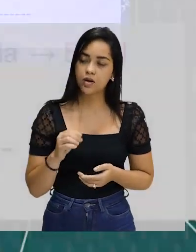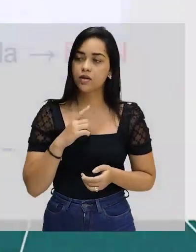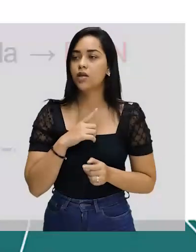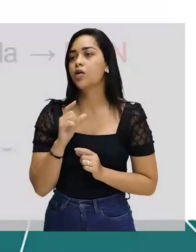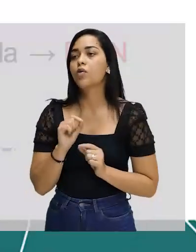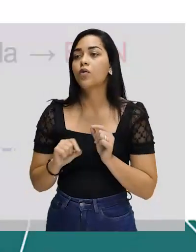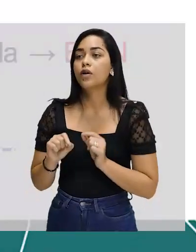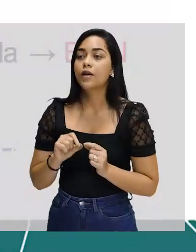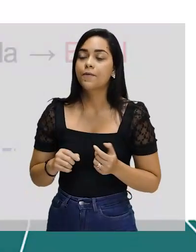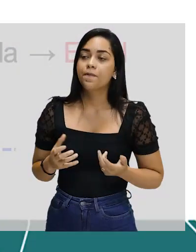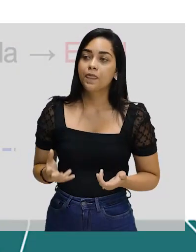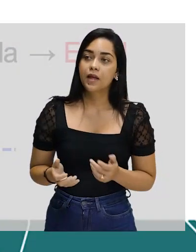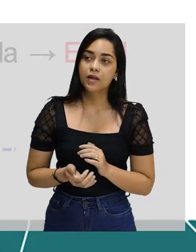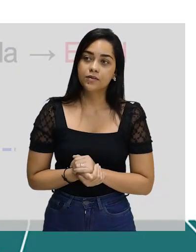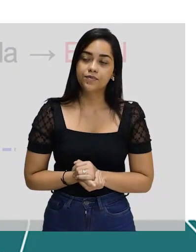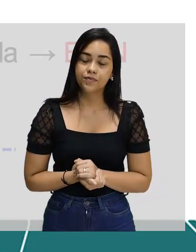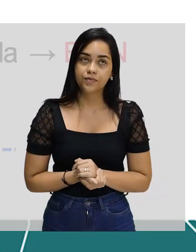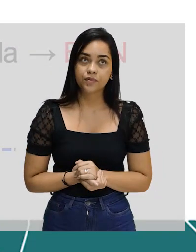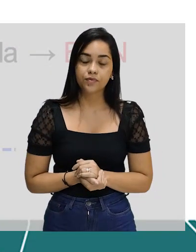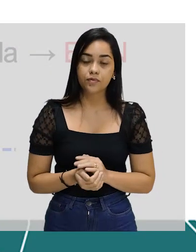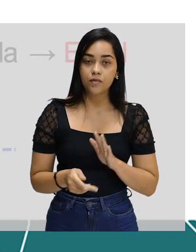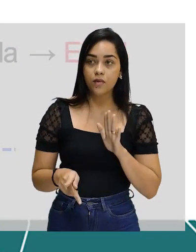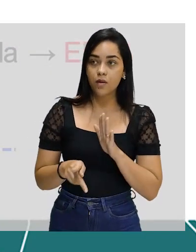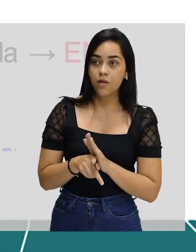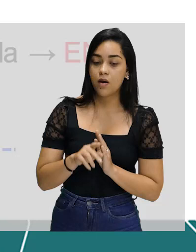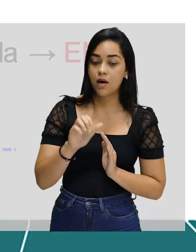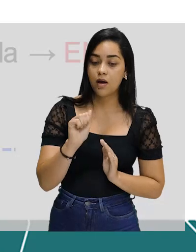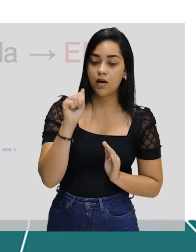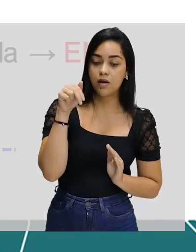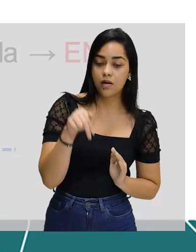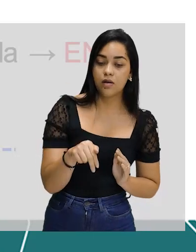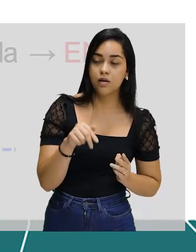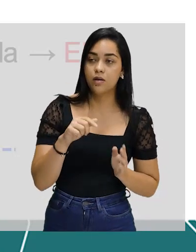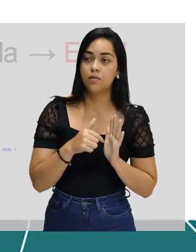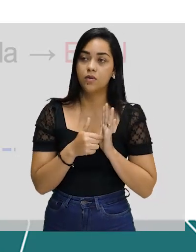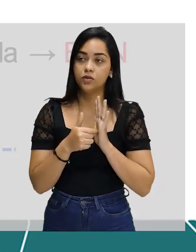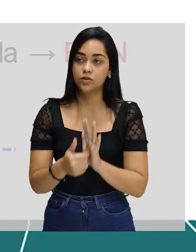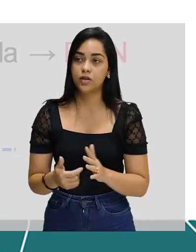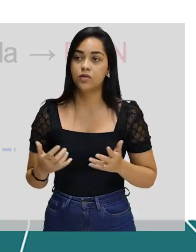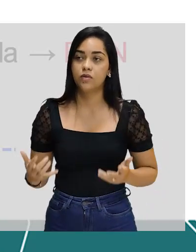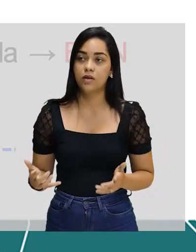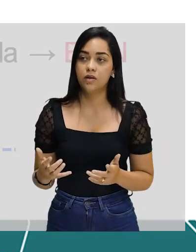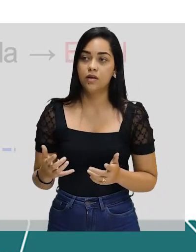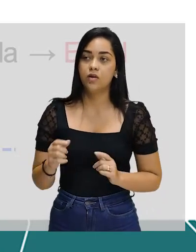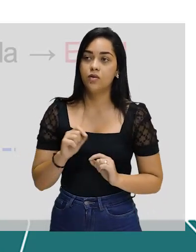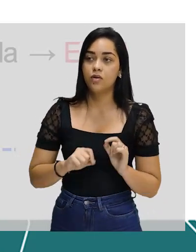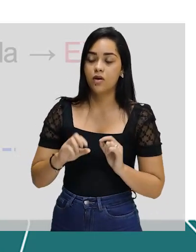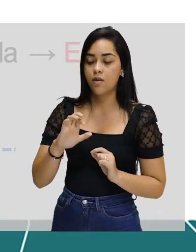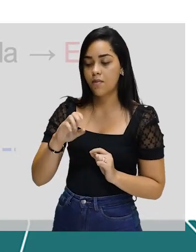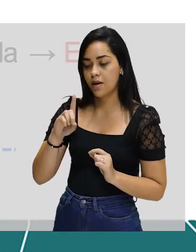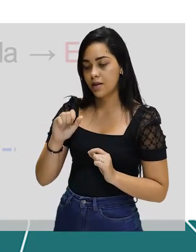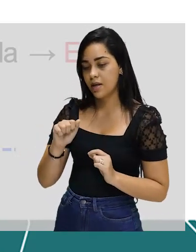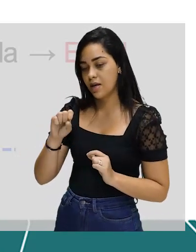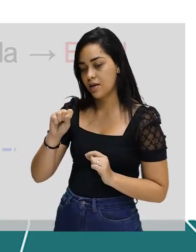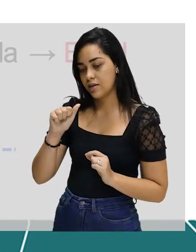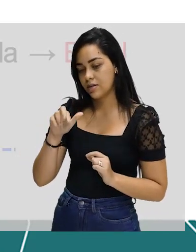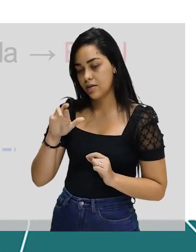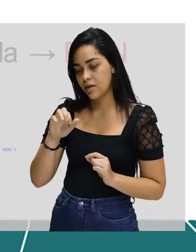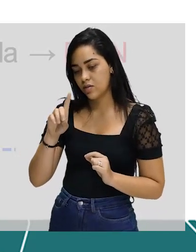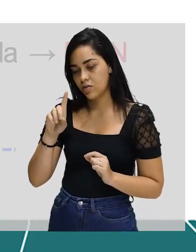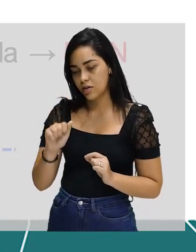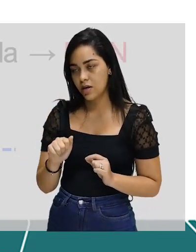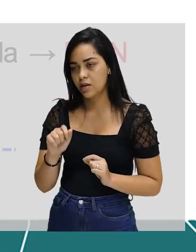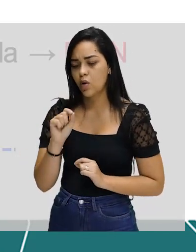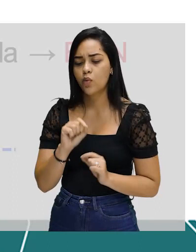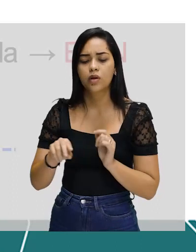ter o intermediário, a partícula AN, indicando uma cadeia saturada. O